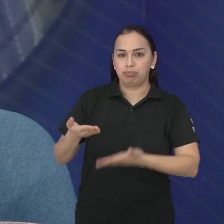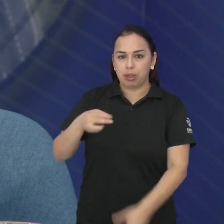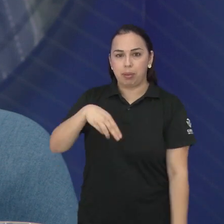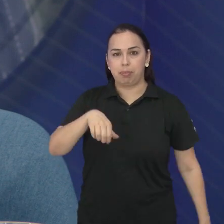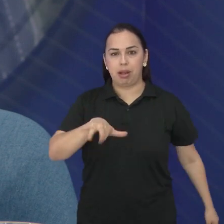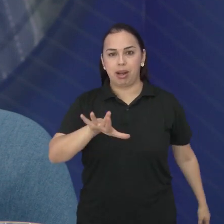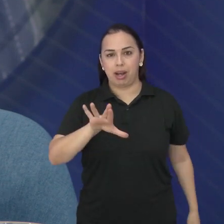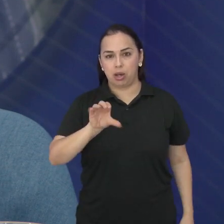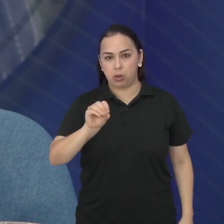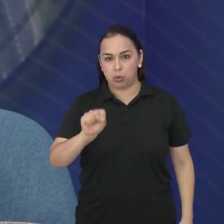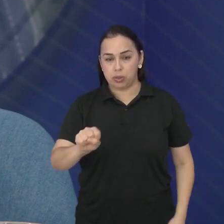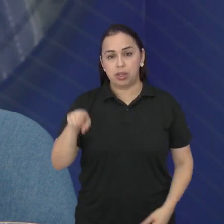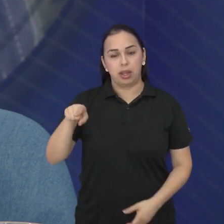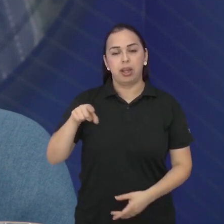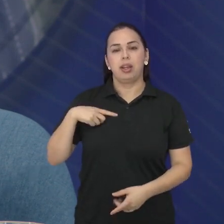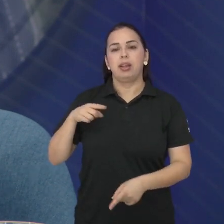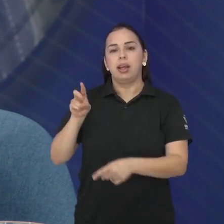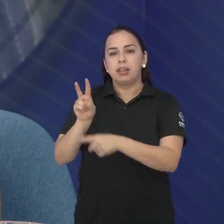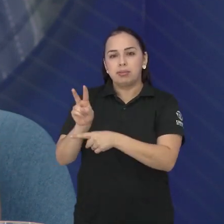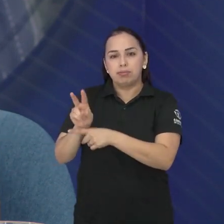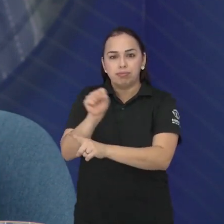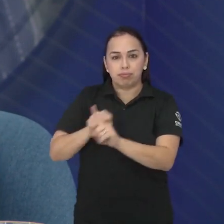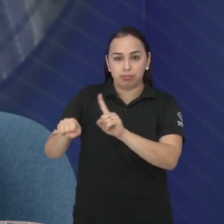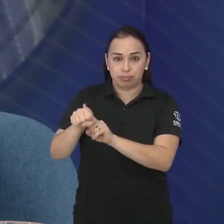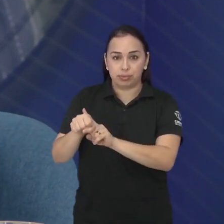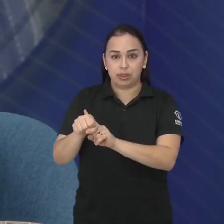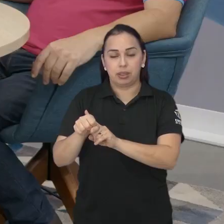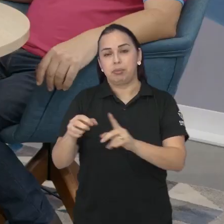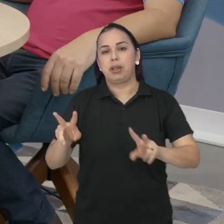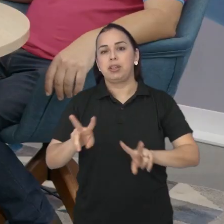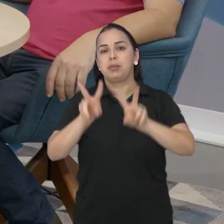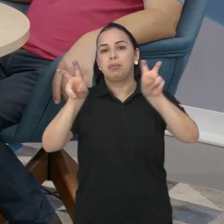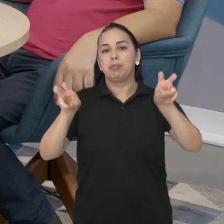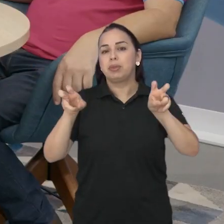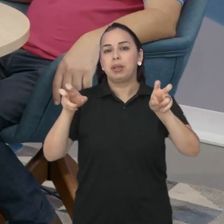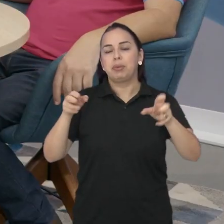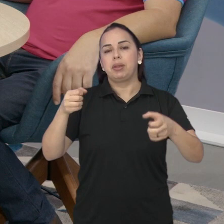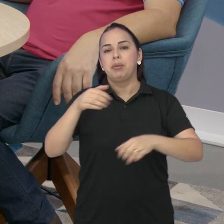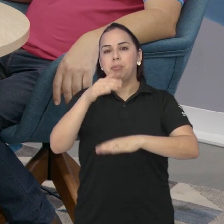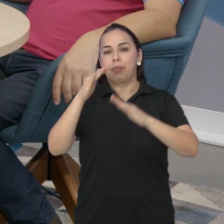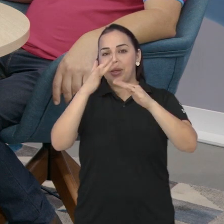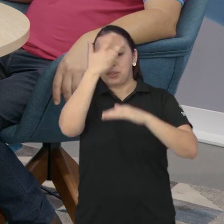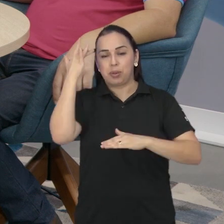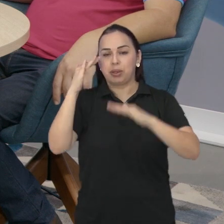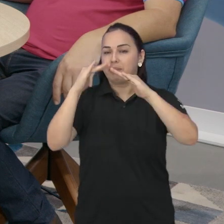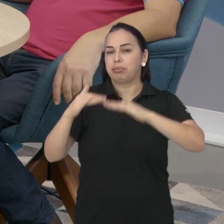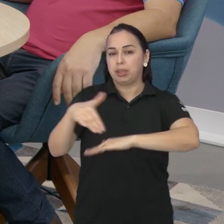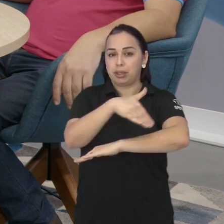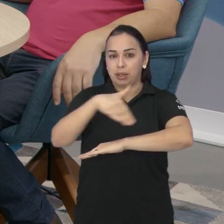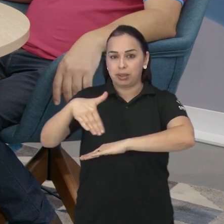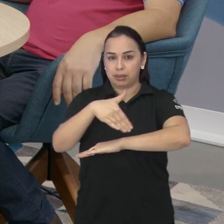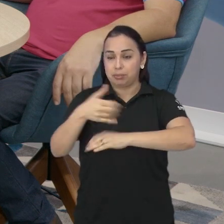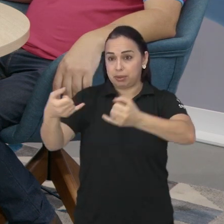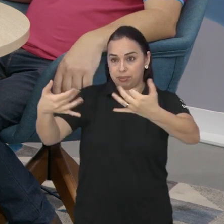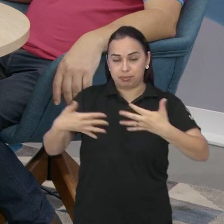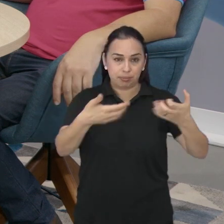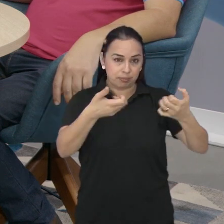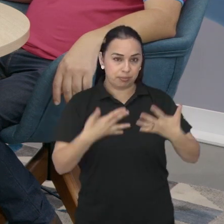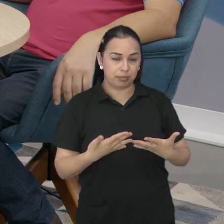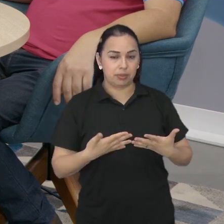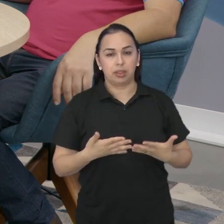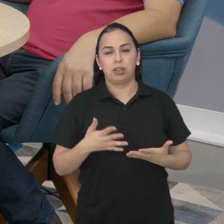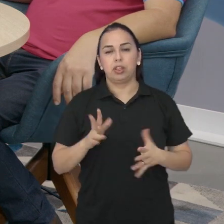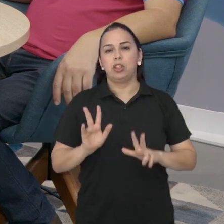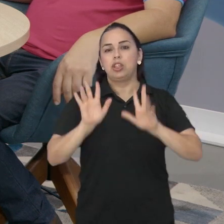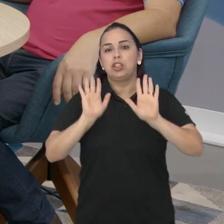a população em situação de rua. Bom, queria voltar, a gente falou um pouquinho no primeiro bloco sobre álcool,